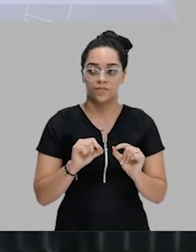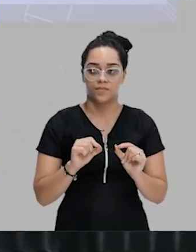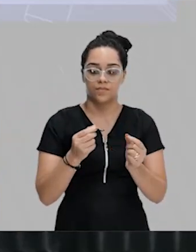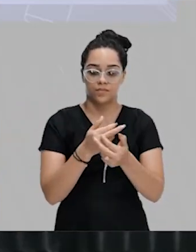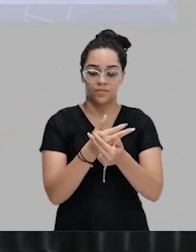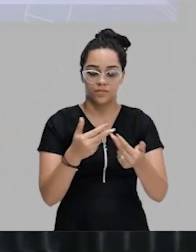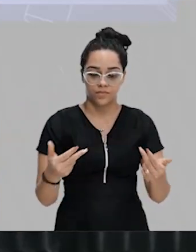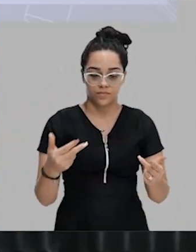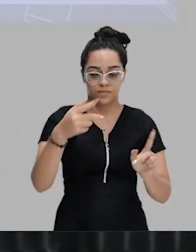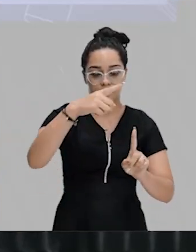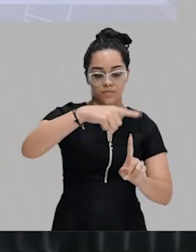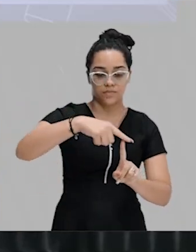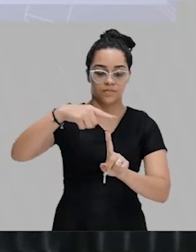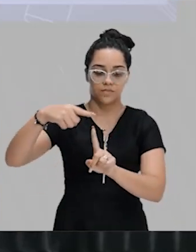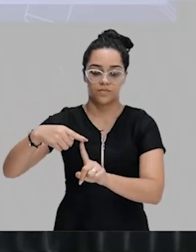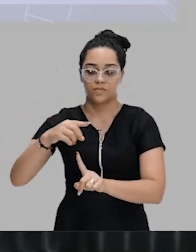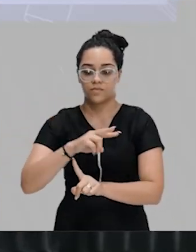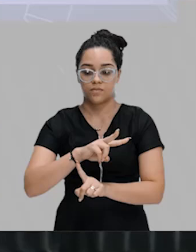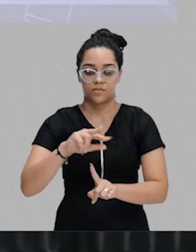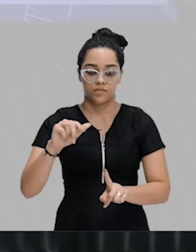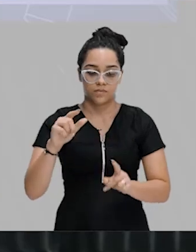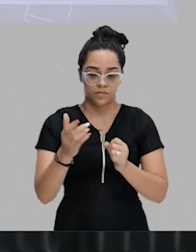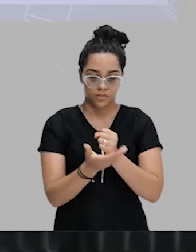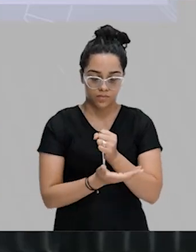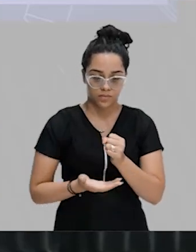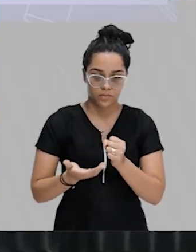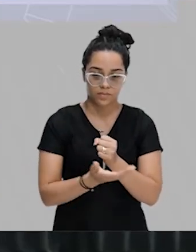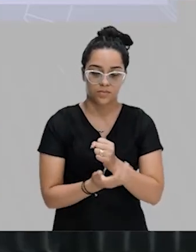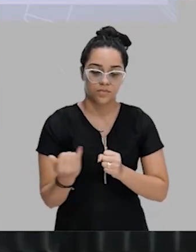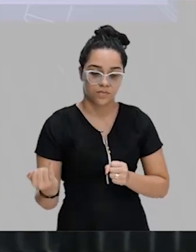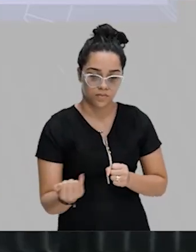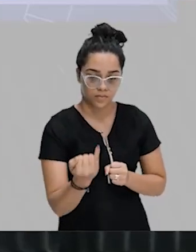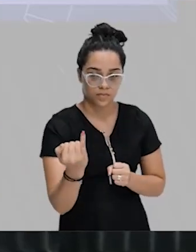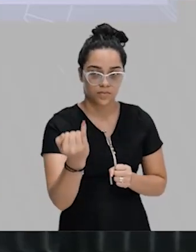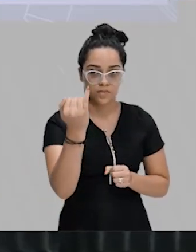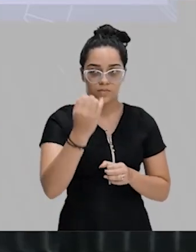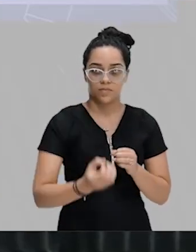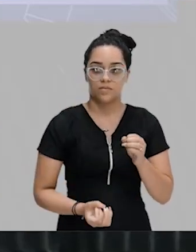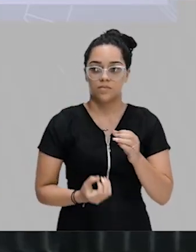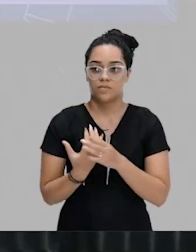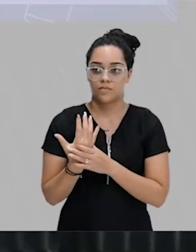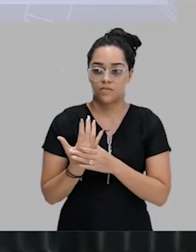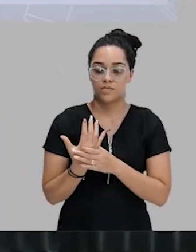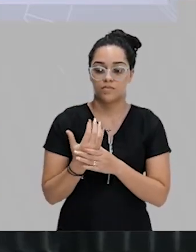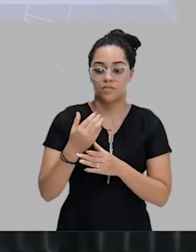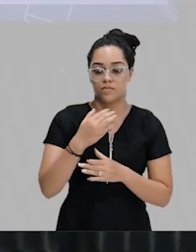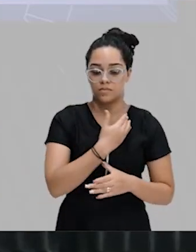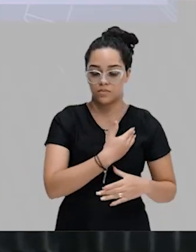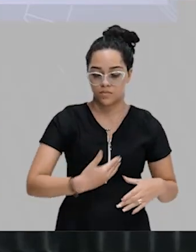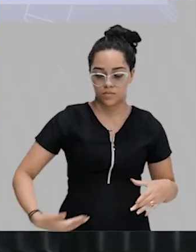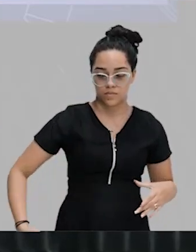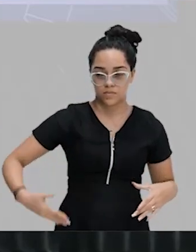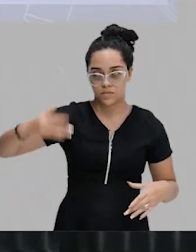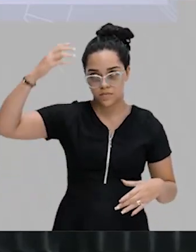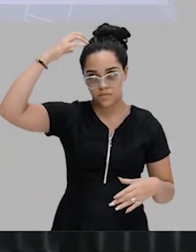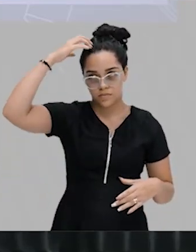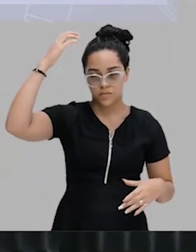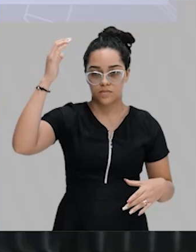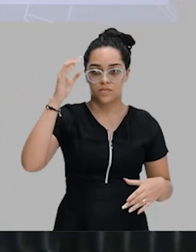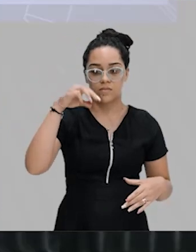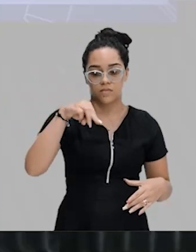de elementos que vão ser fundamentais para o surgimento das chamadas monarquias nacionais.